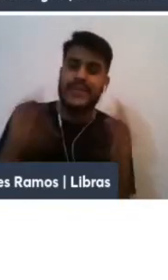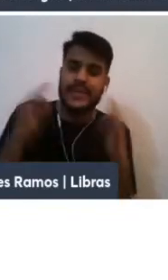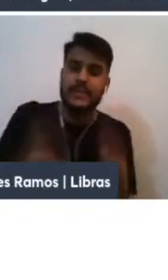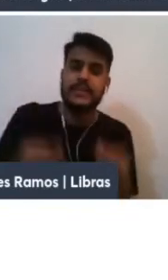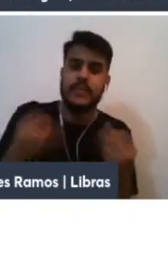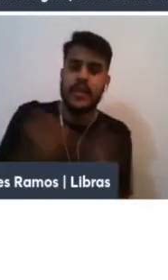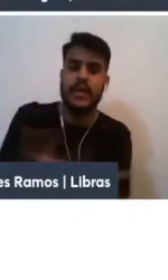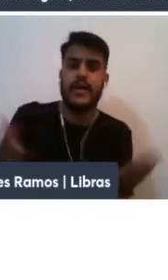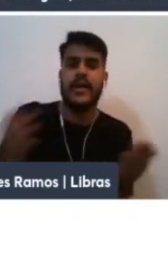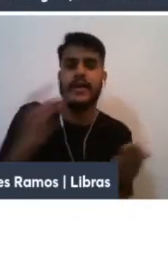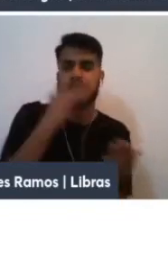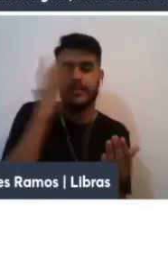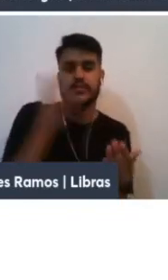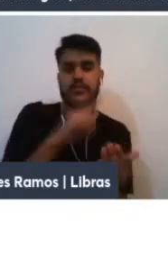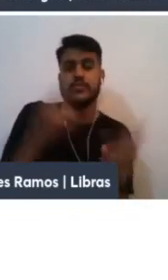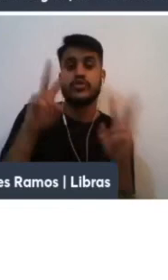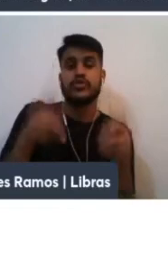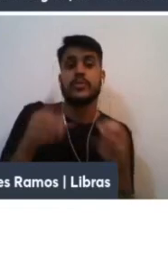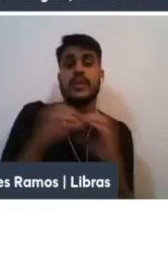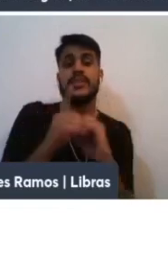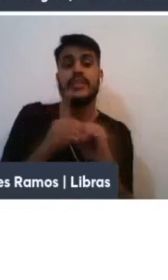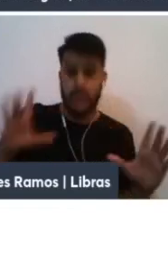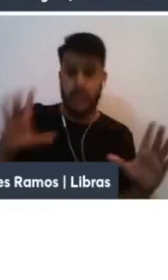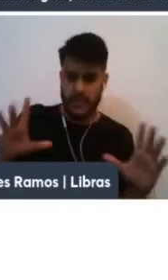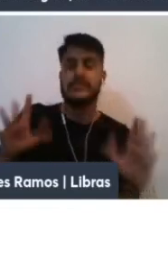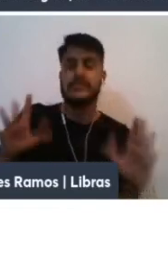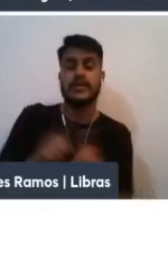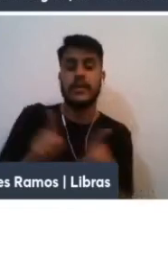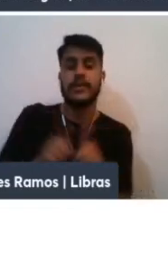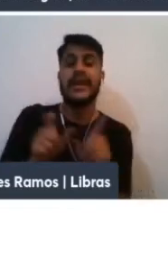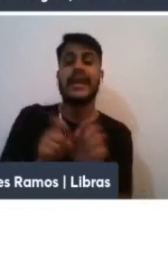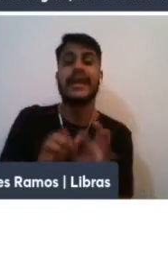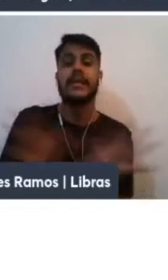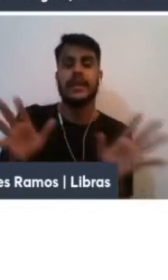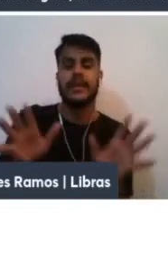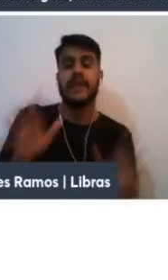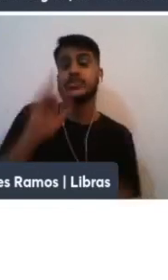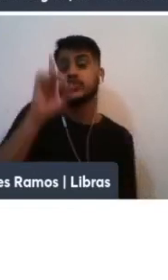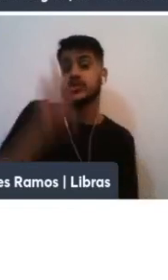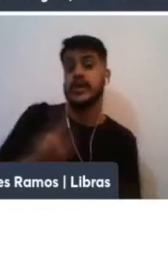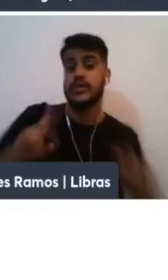importante pela democracia, pelas liberdades, pelos direitos humanos,